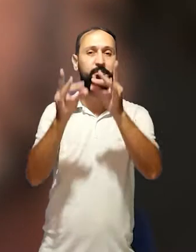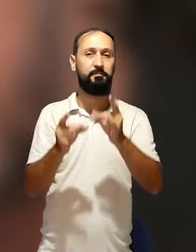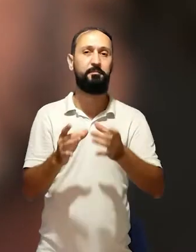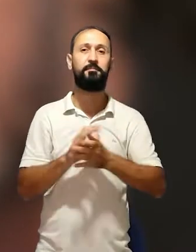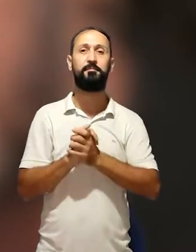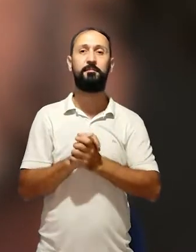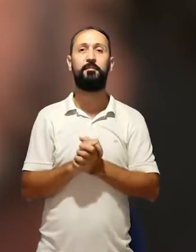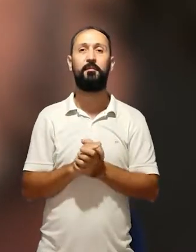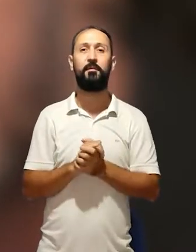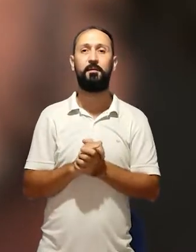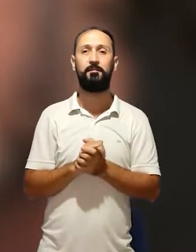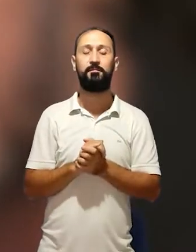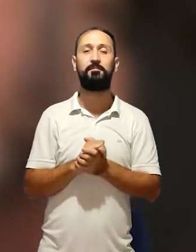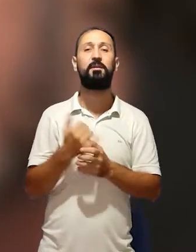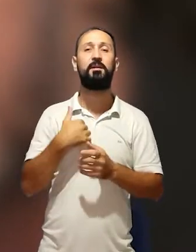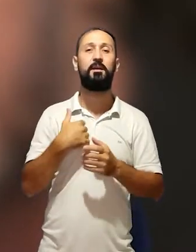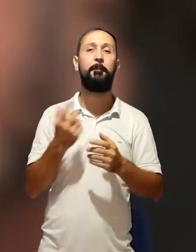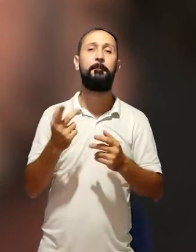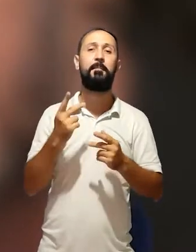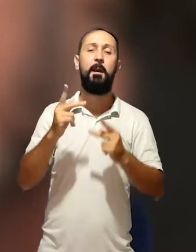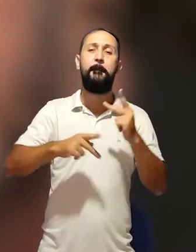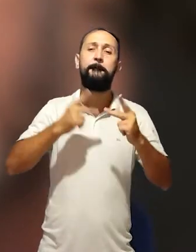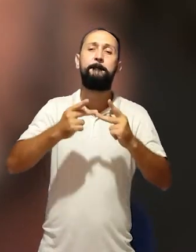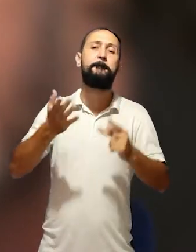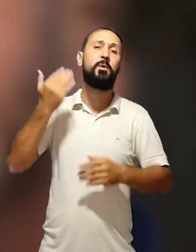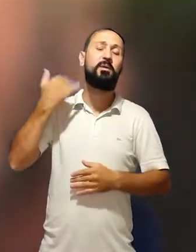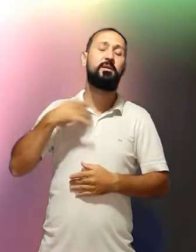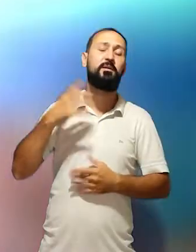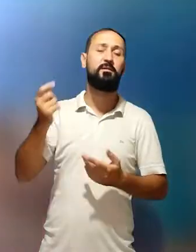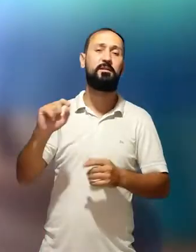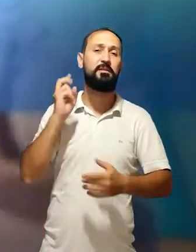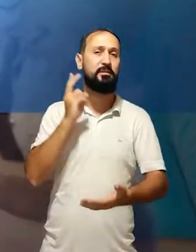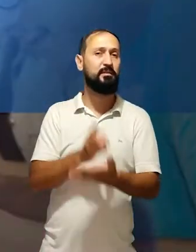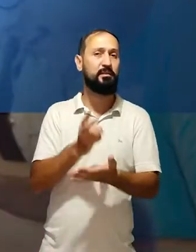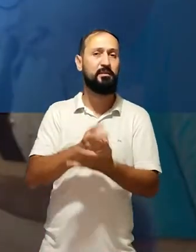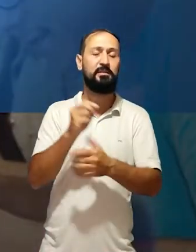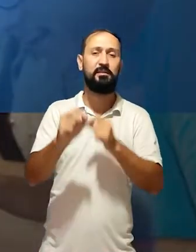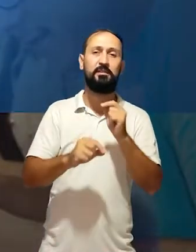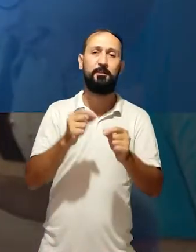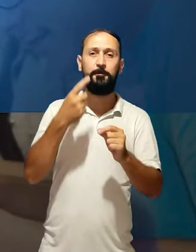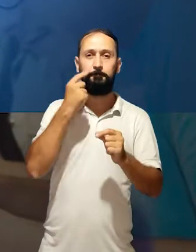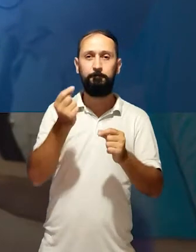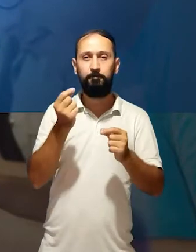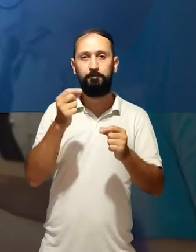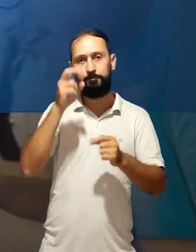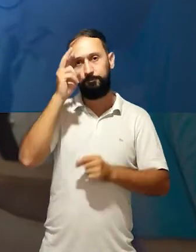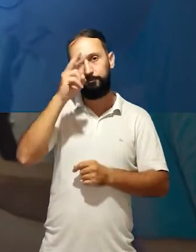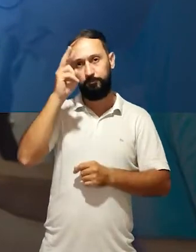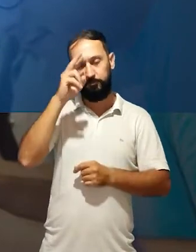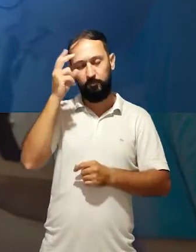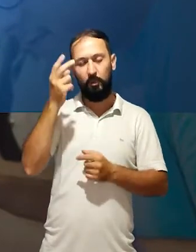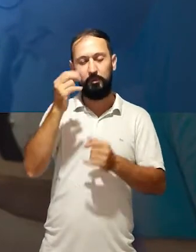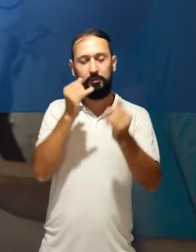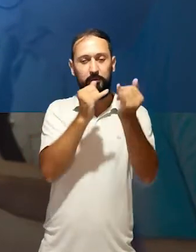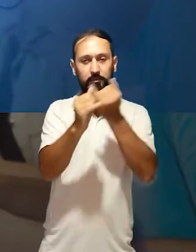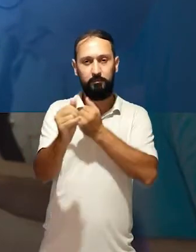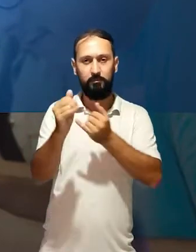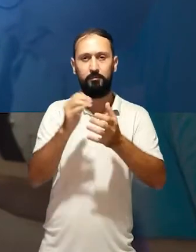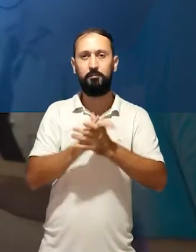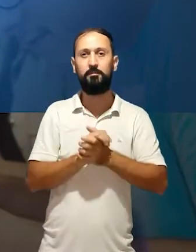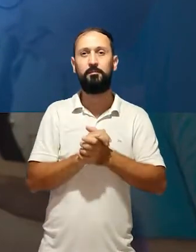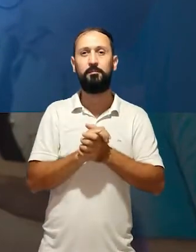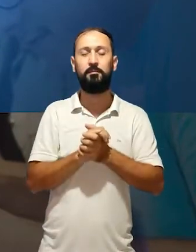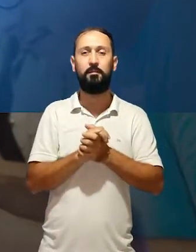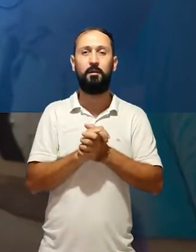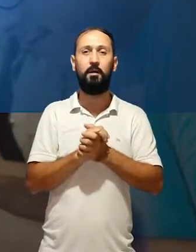preocupar com esse detalhe, né? E as minhas poesias anteriores, elas sempre eram como se fossem pequenas historietas, né?